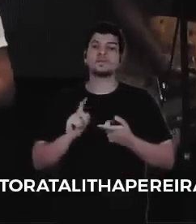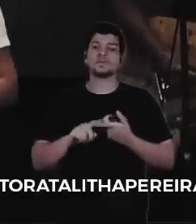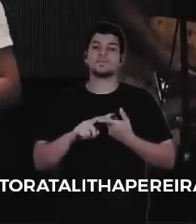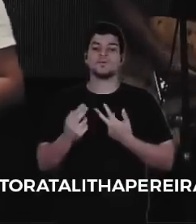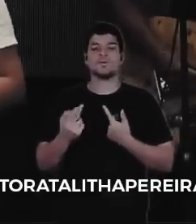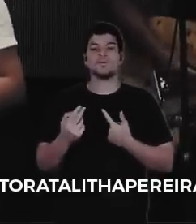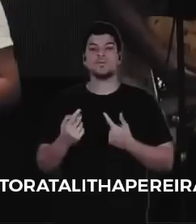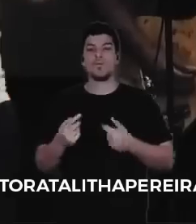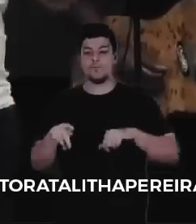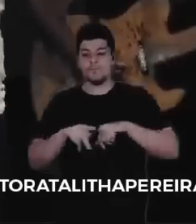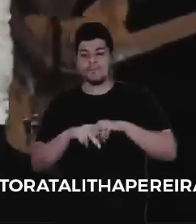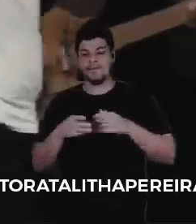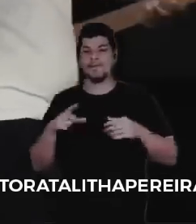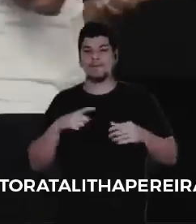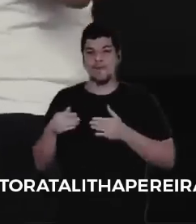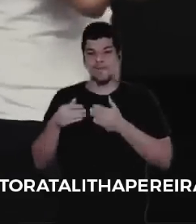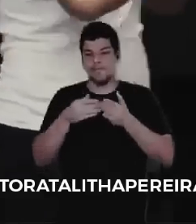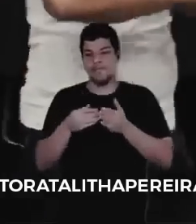ele.